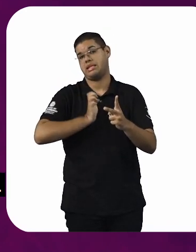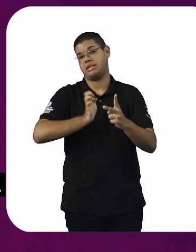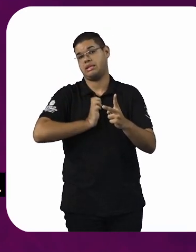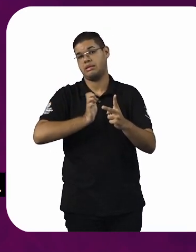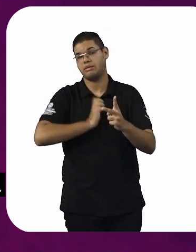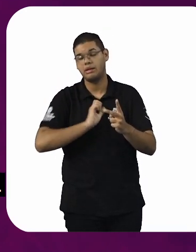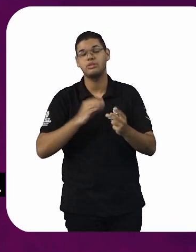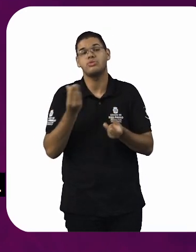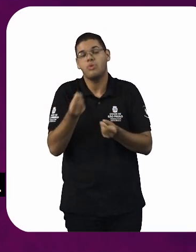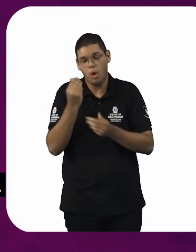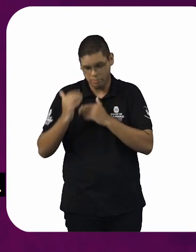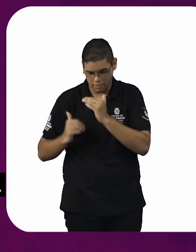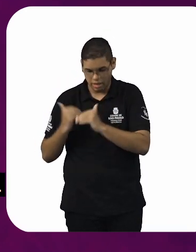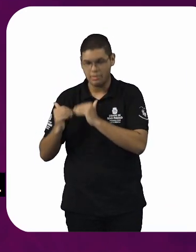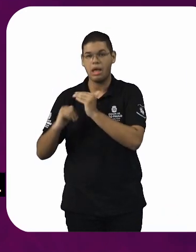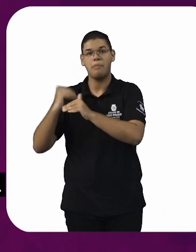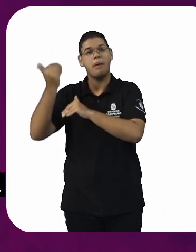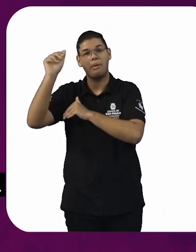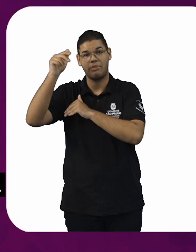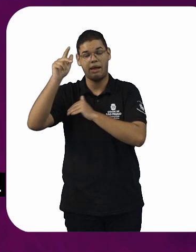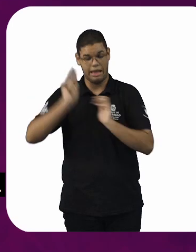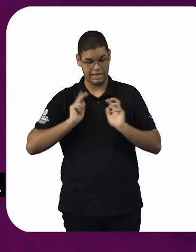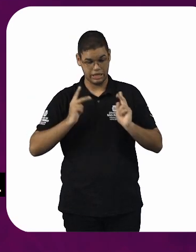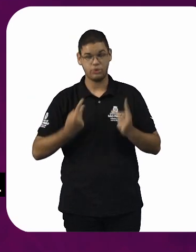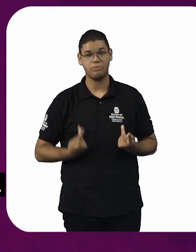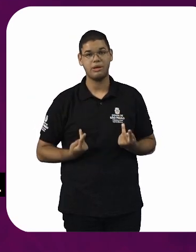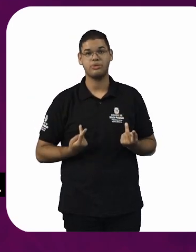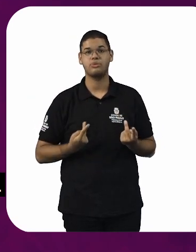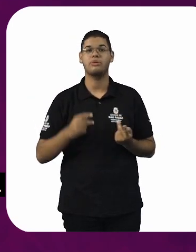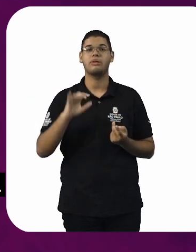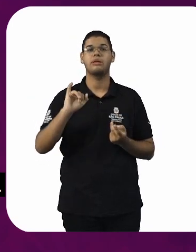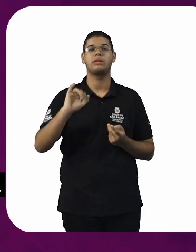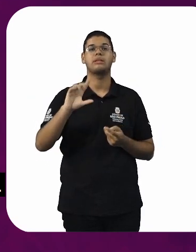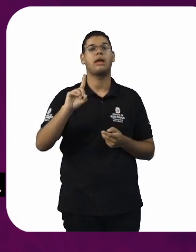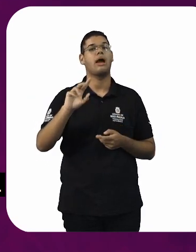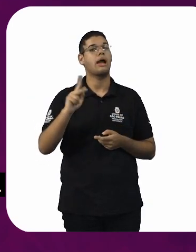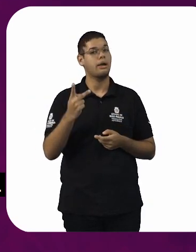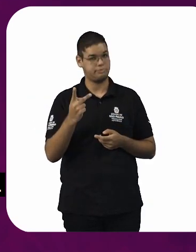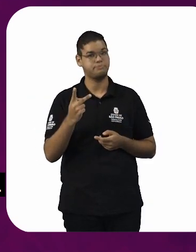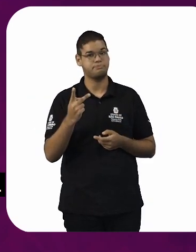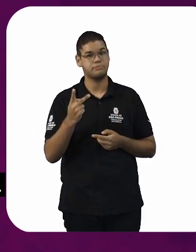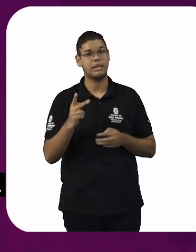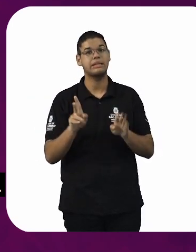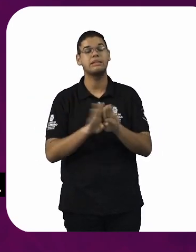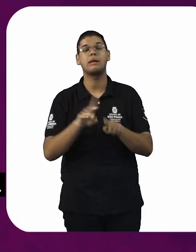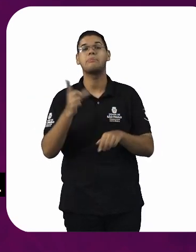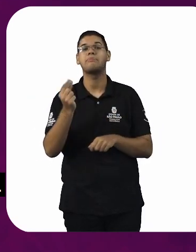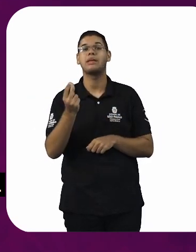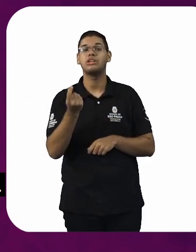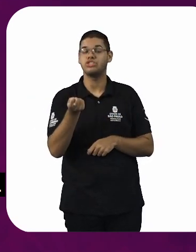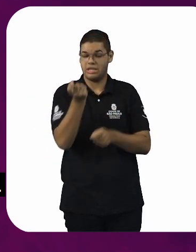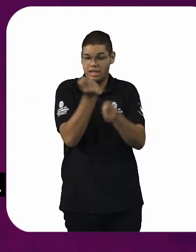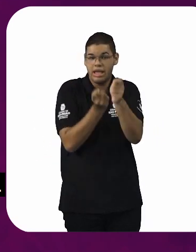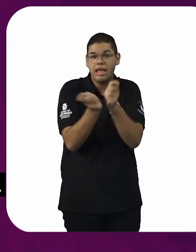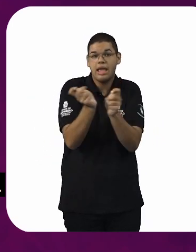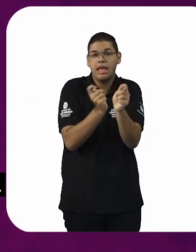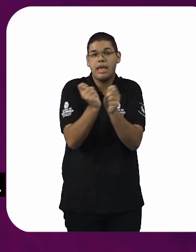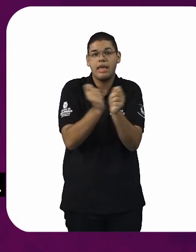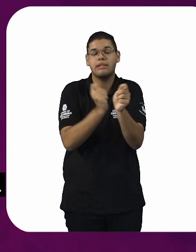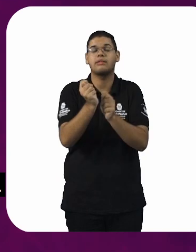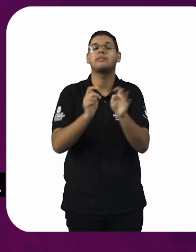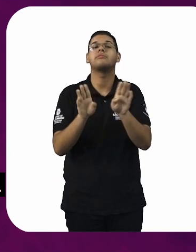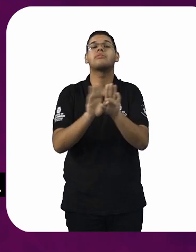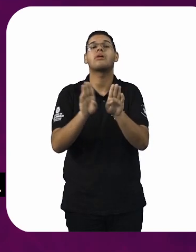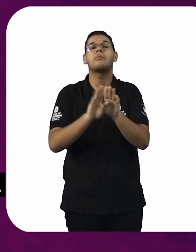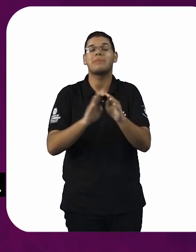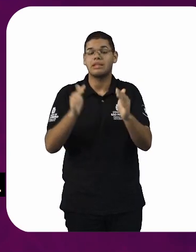de desenvolvimento humano, no IDH, a gente está falando em renda, em acesso à moradia,